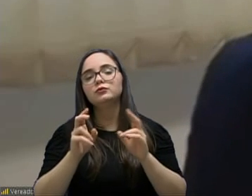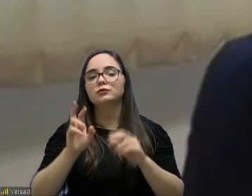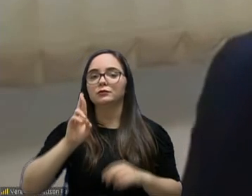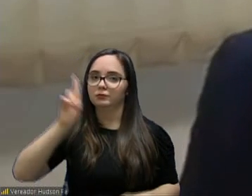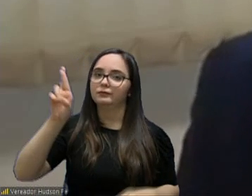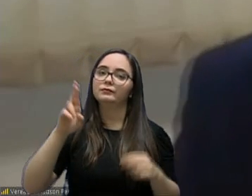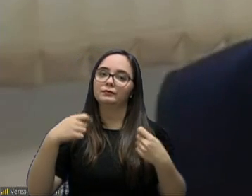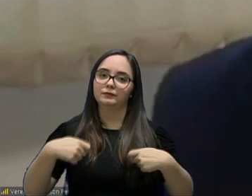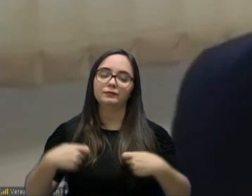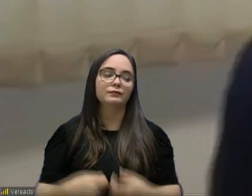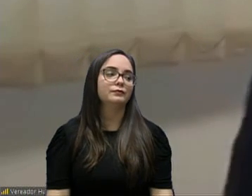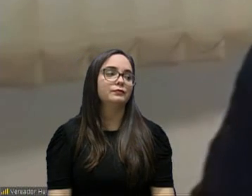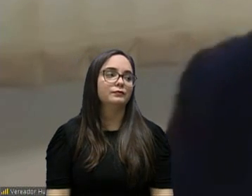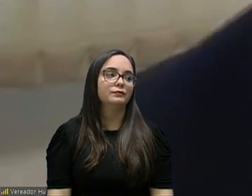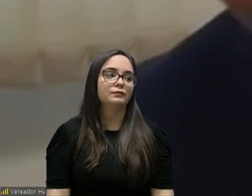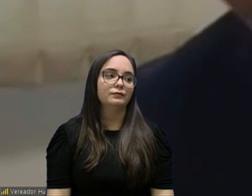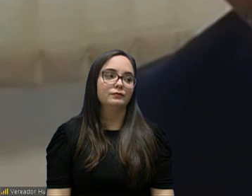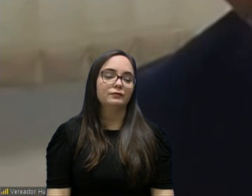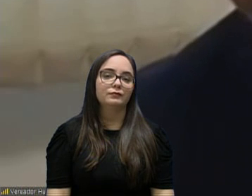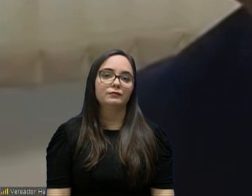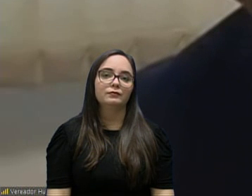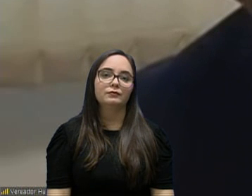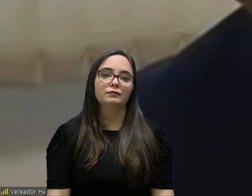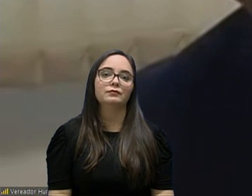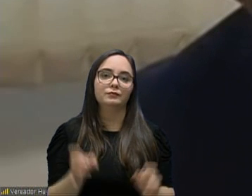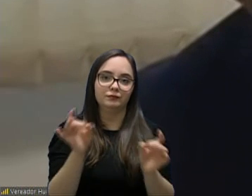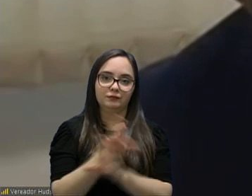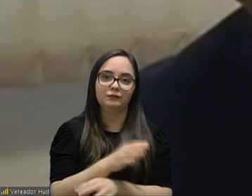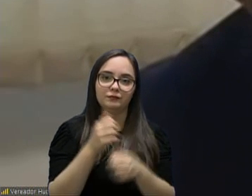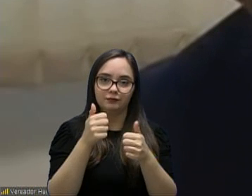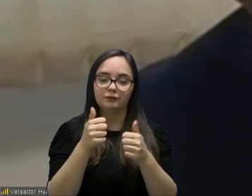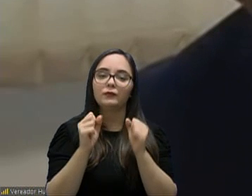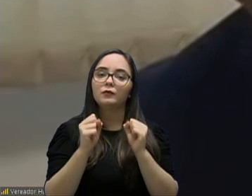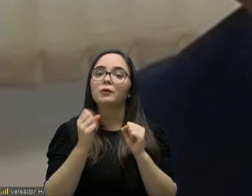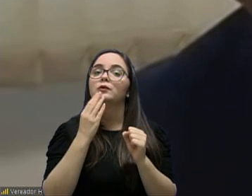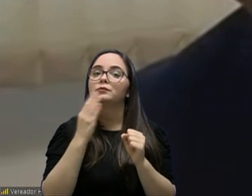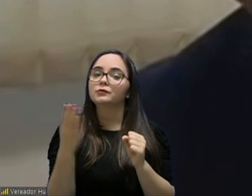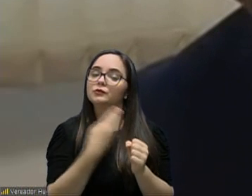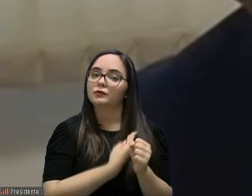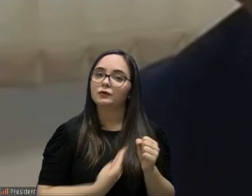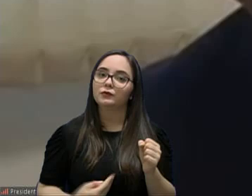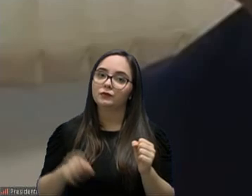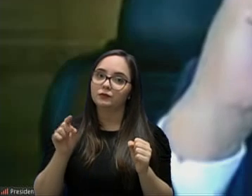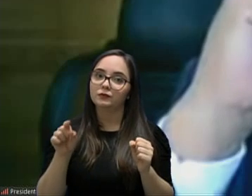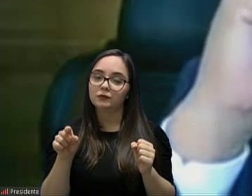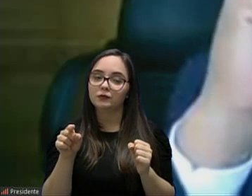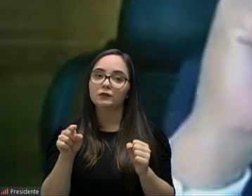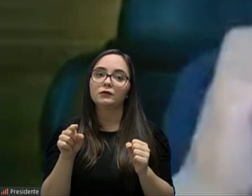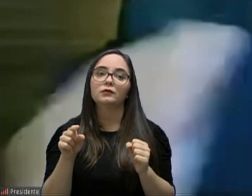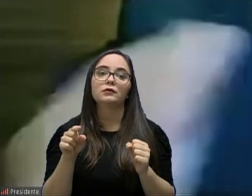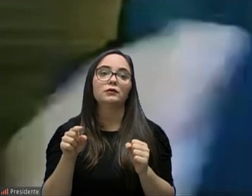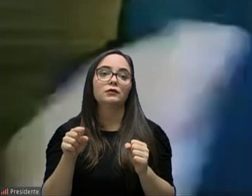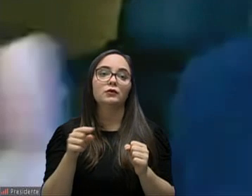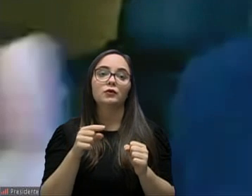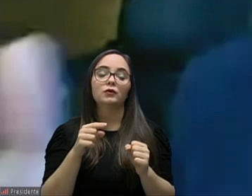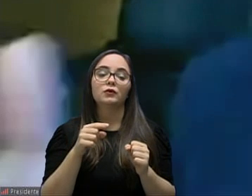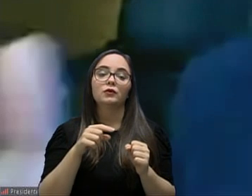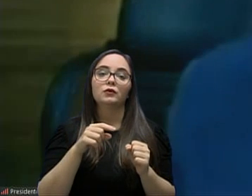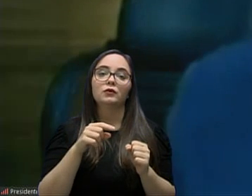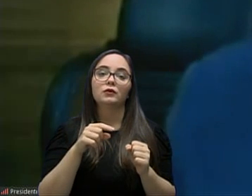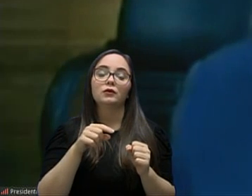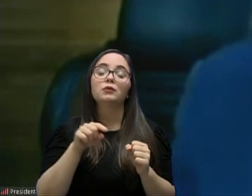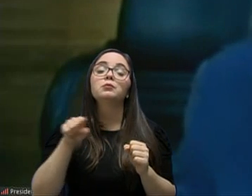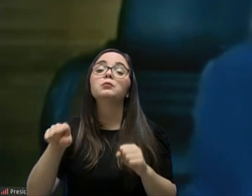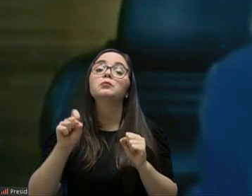tempo. Lembrando, Hudson, que a gente pode também pedir para o governo passar esse produto quando acabam as